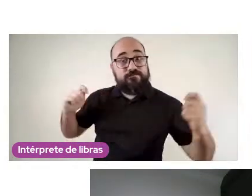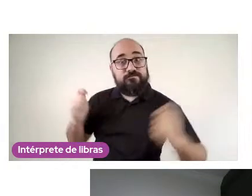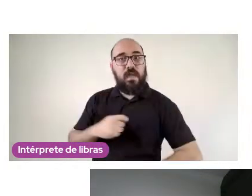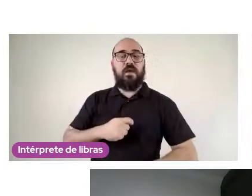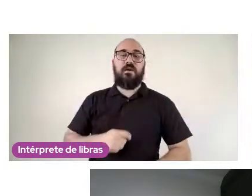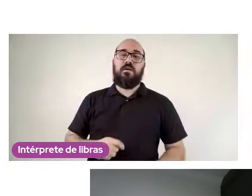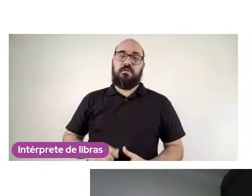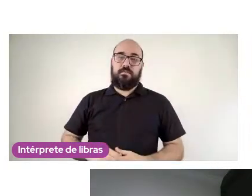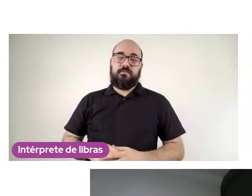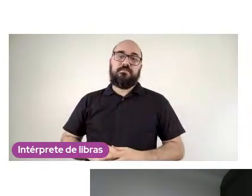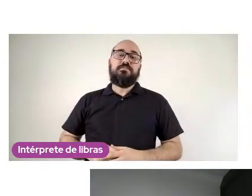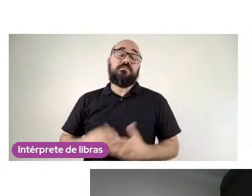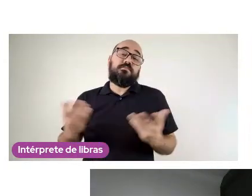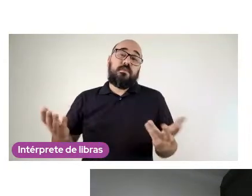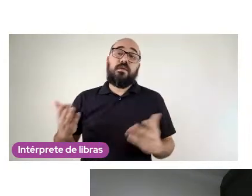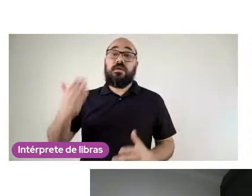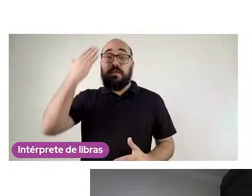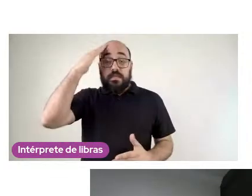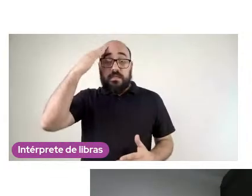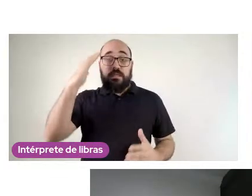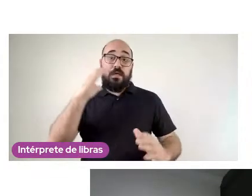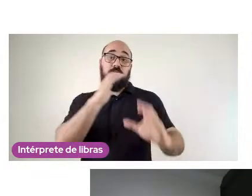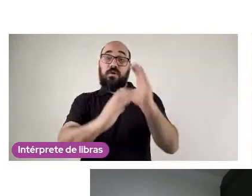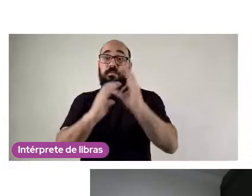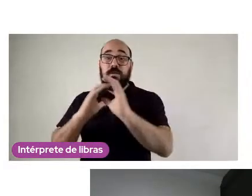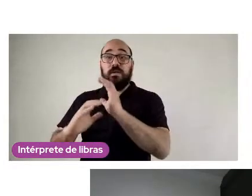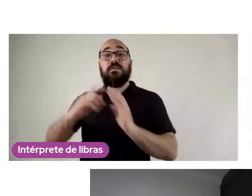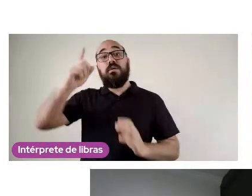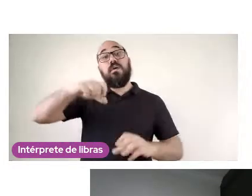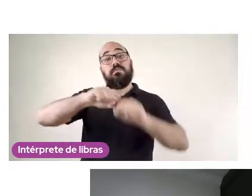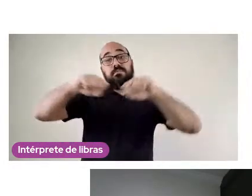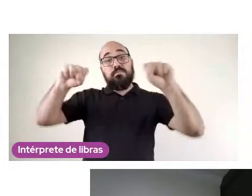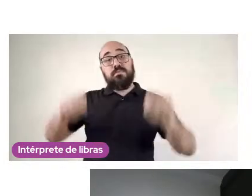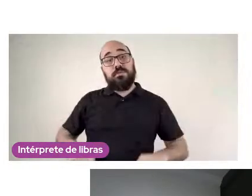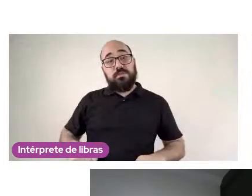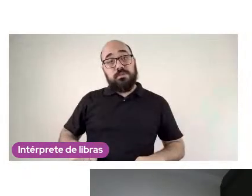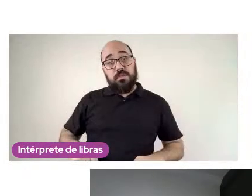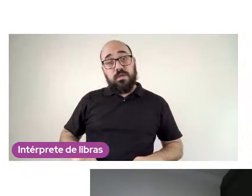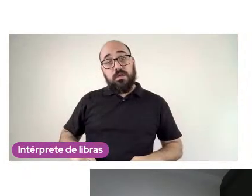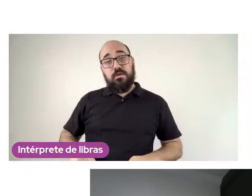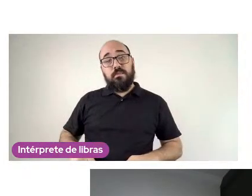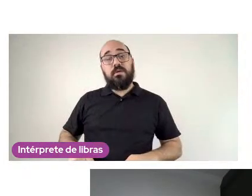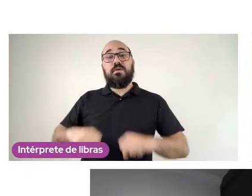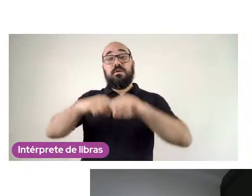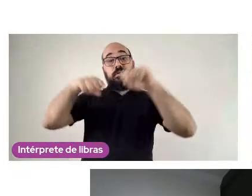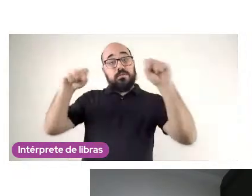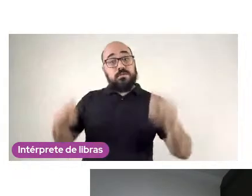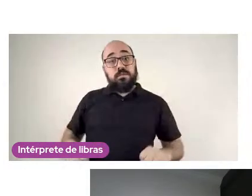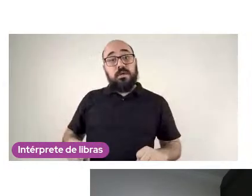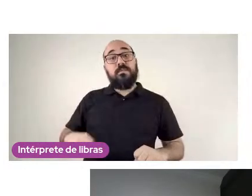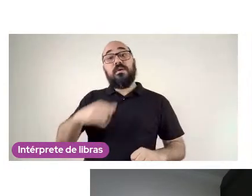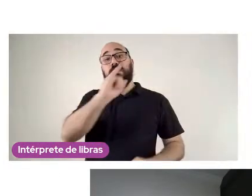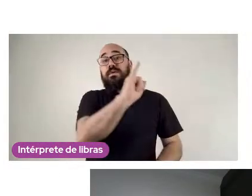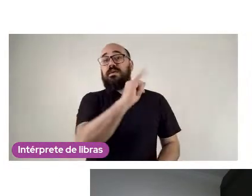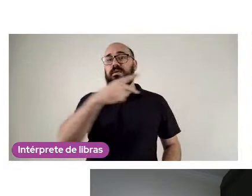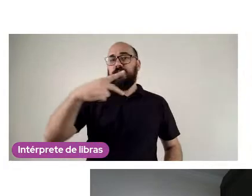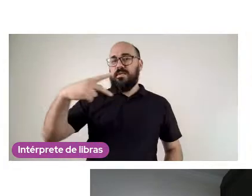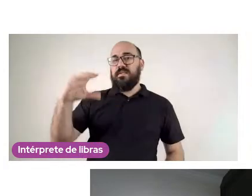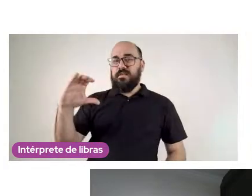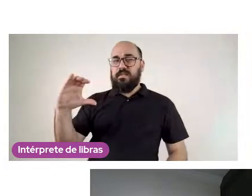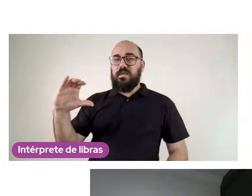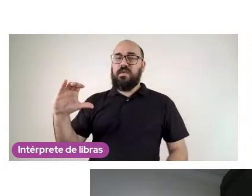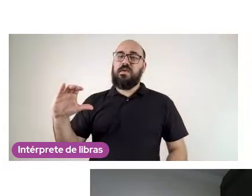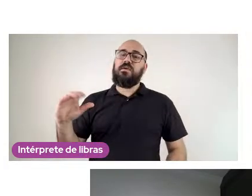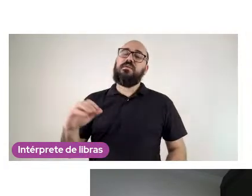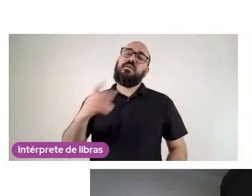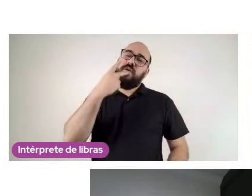essa comunicação e entender que é um sistema, né? E o IPCC às vezes peca um pouco, e aí eu vou falar porque